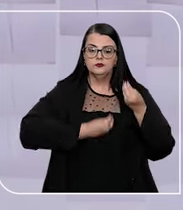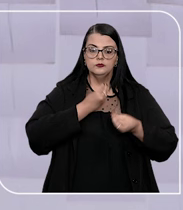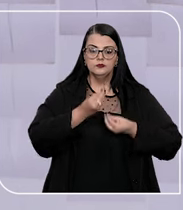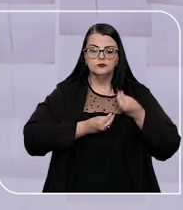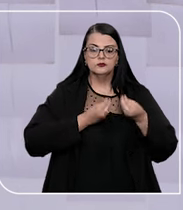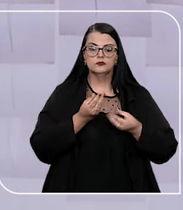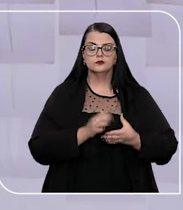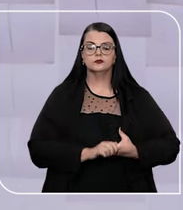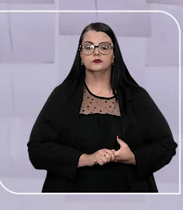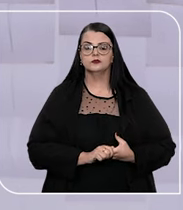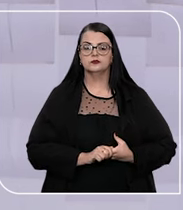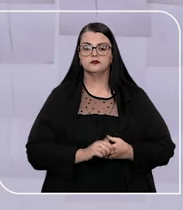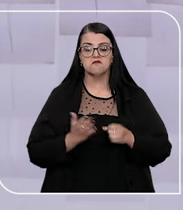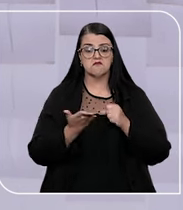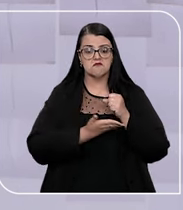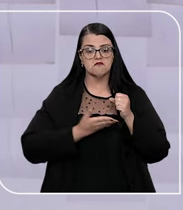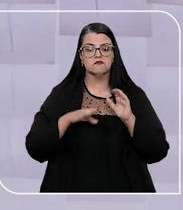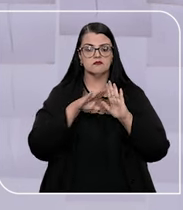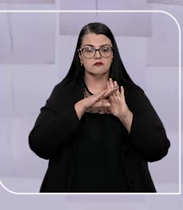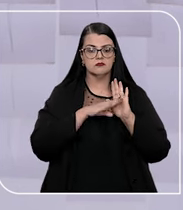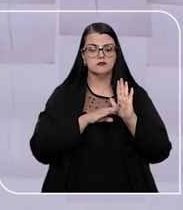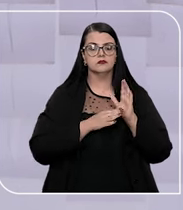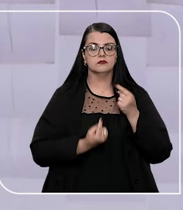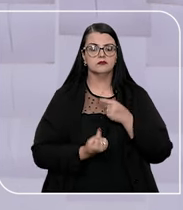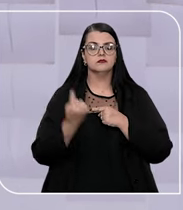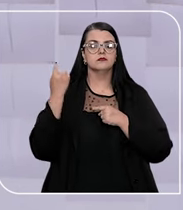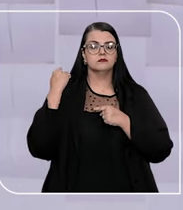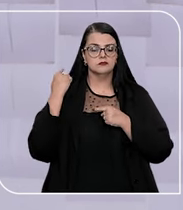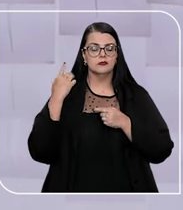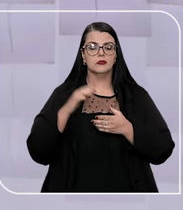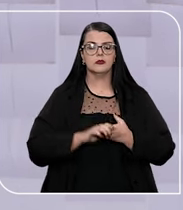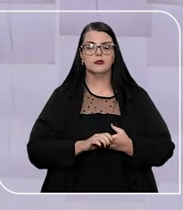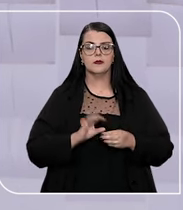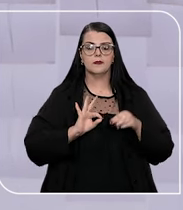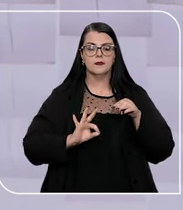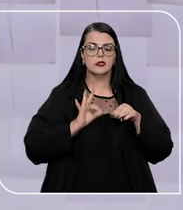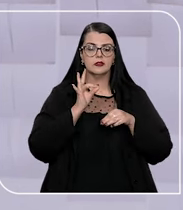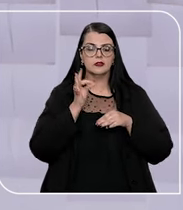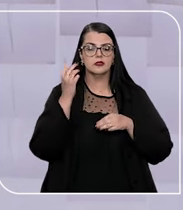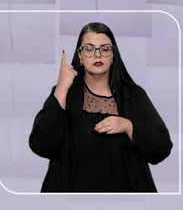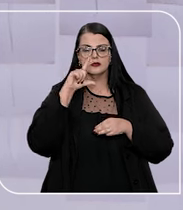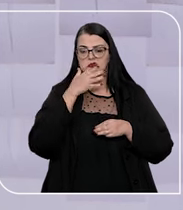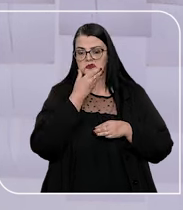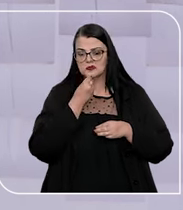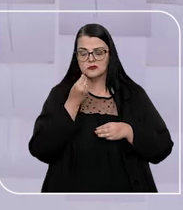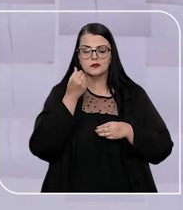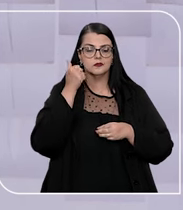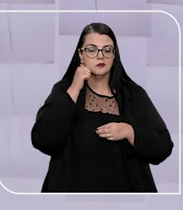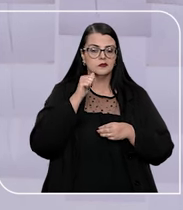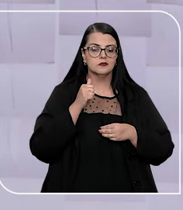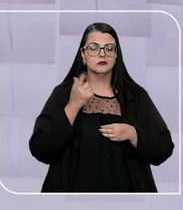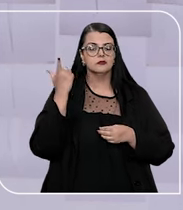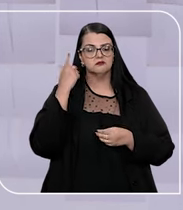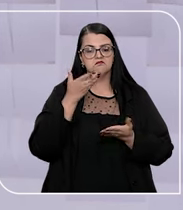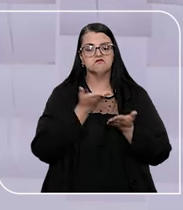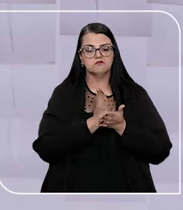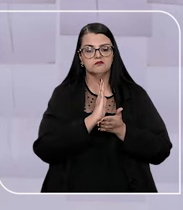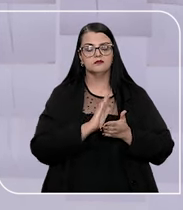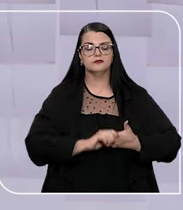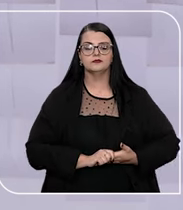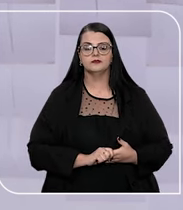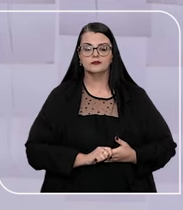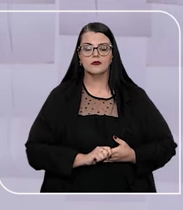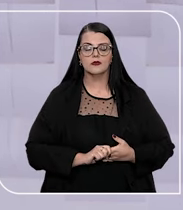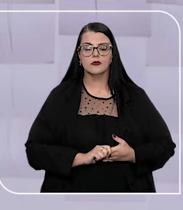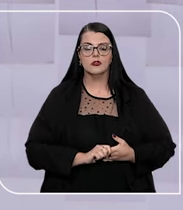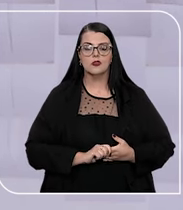atenuada porque nós nos baseamos os precedentes que esses ministros e ministras extraordinários deix